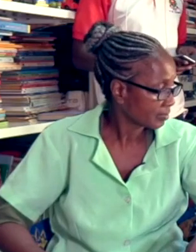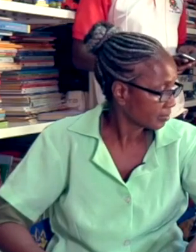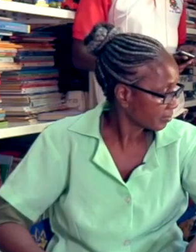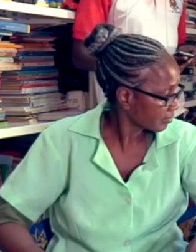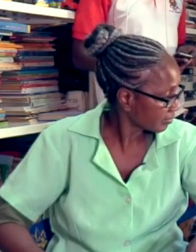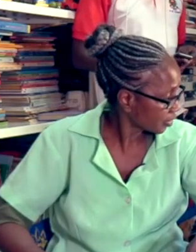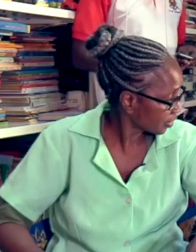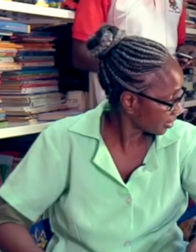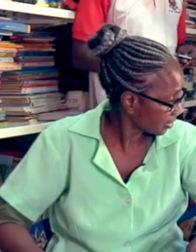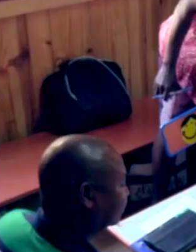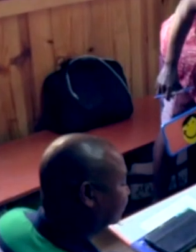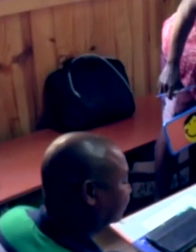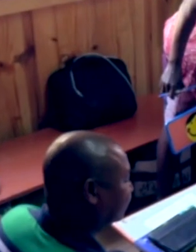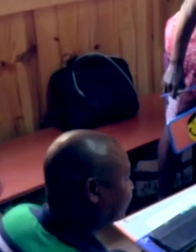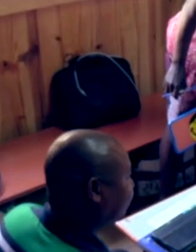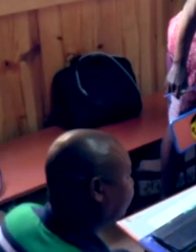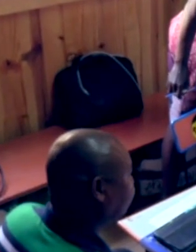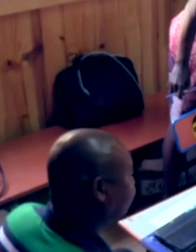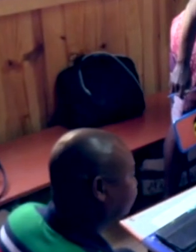E aí